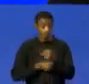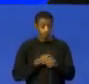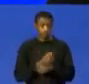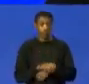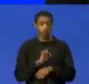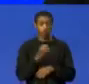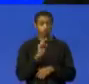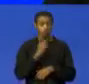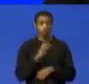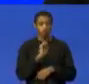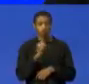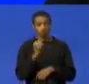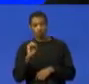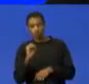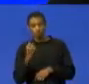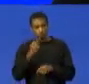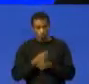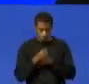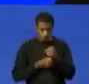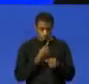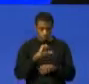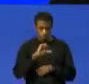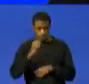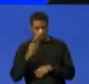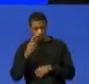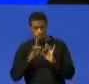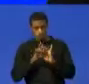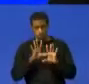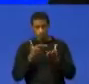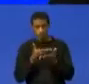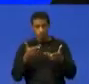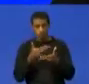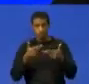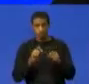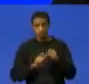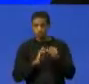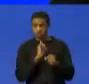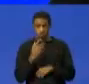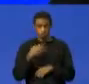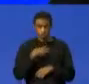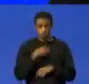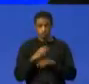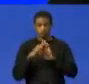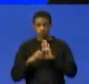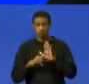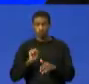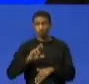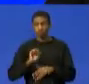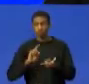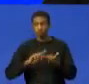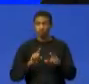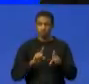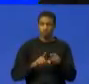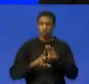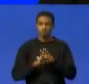Lei 8.080 de 1990, e que dispõe sobre as condições, que dispõe sobre a regulamentação do SUS, e a